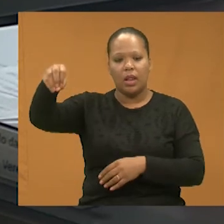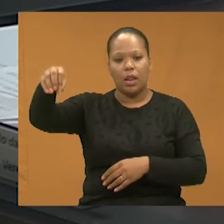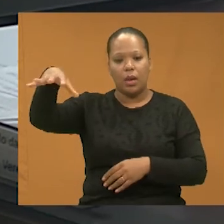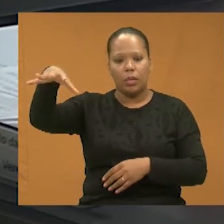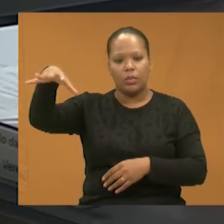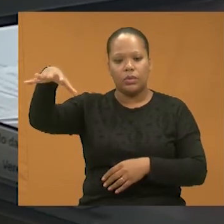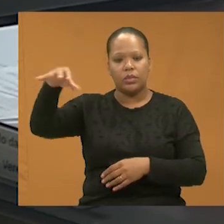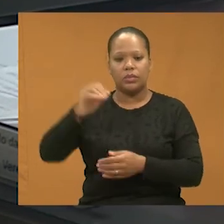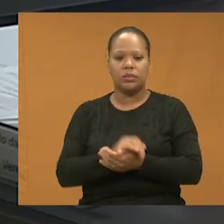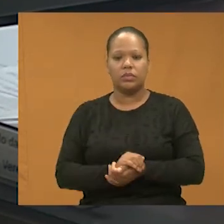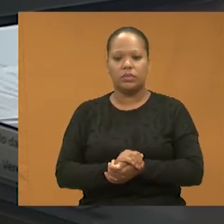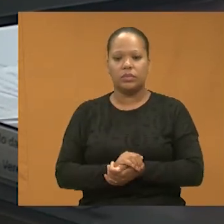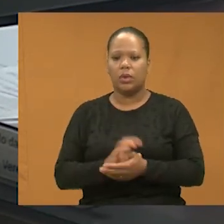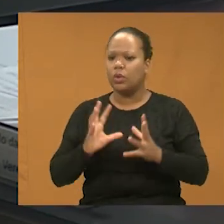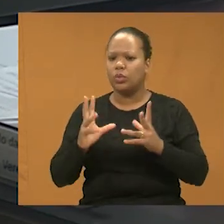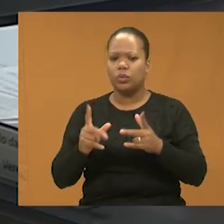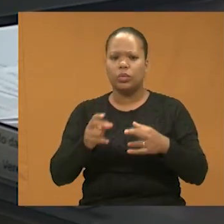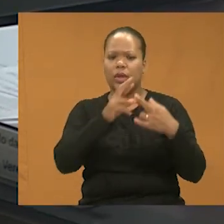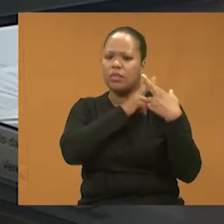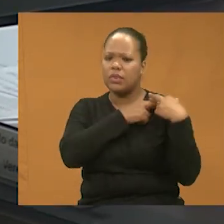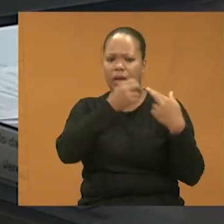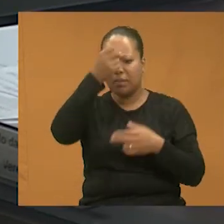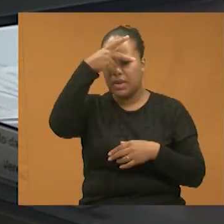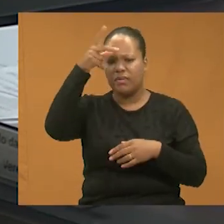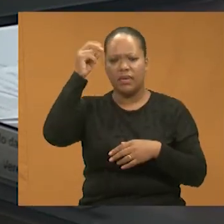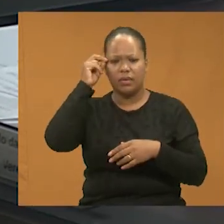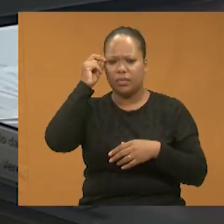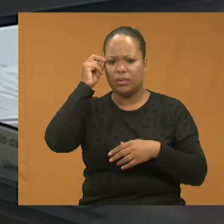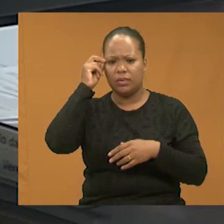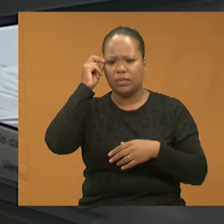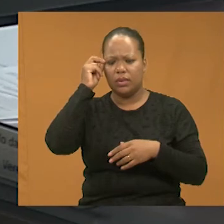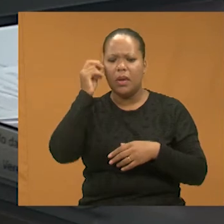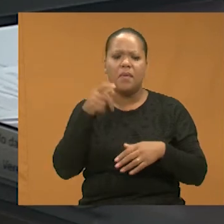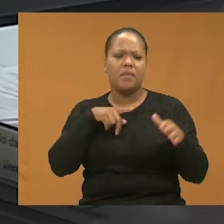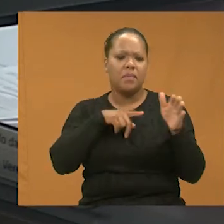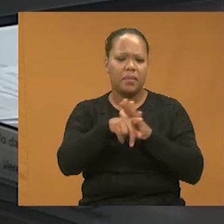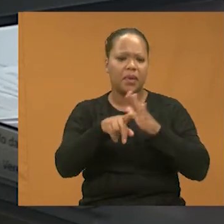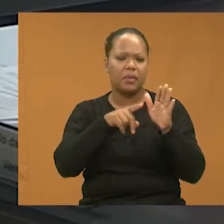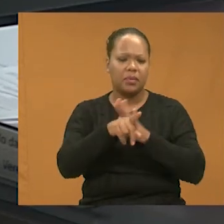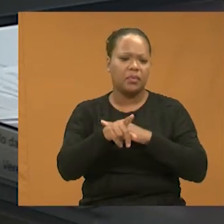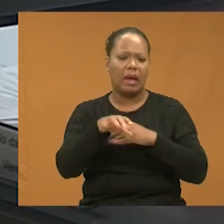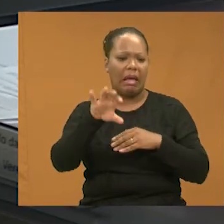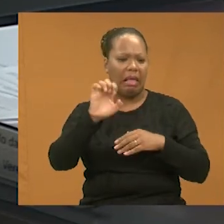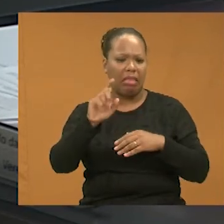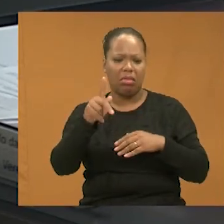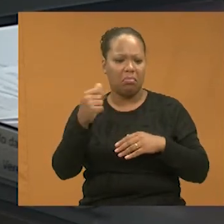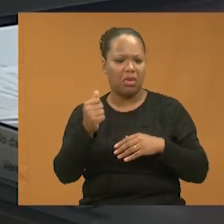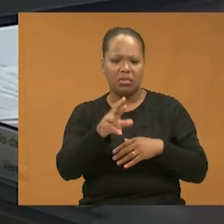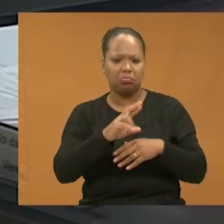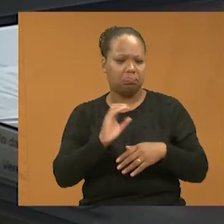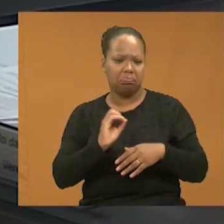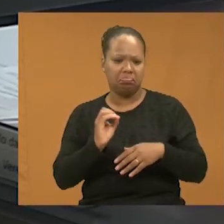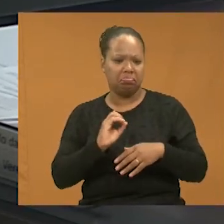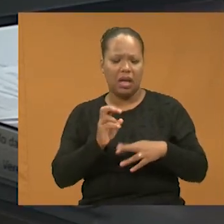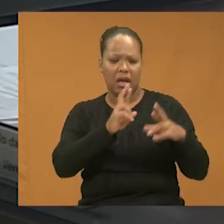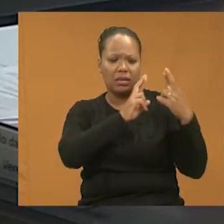também. Então, na verdade, tudo é responsabilidade da prefeitura. Não adianta ficar jogando para a IDP Bandeirantes. A IDP Bandeirantes tem a sua responsabilidade do